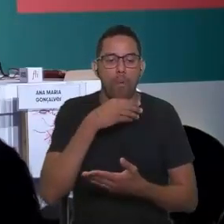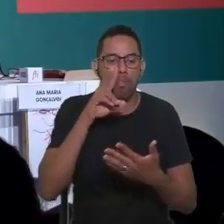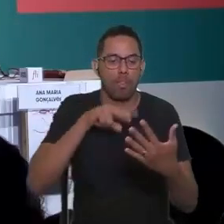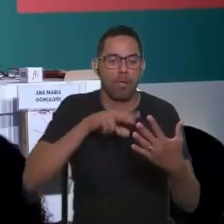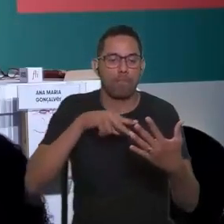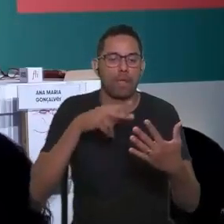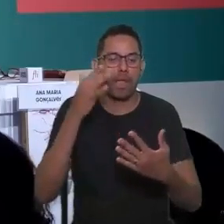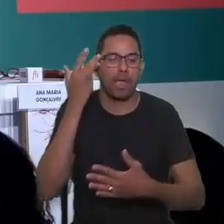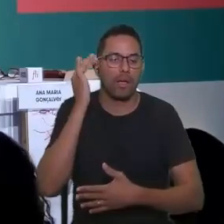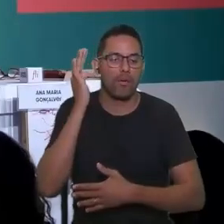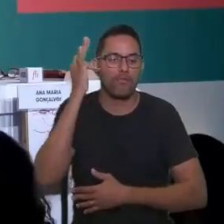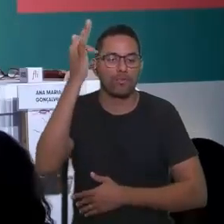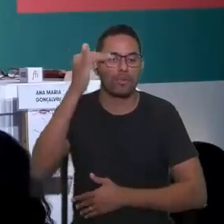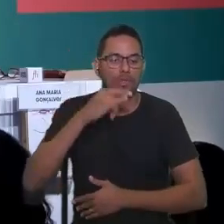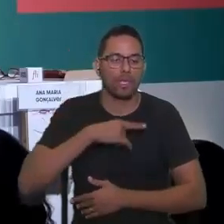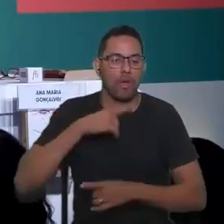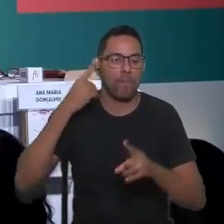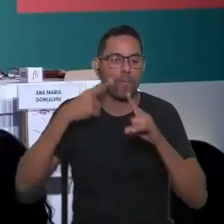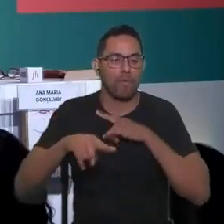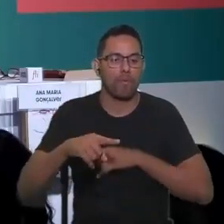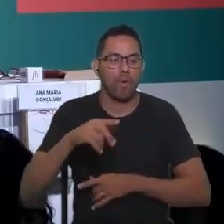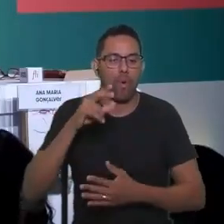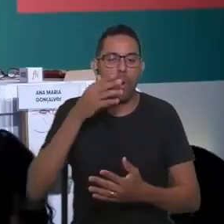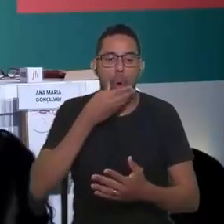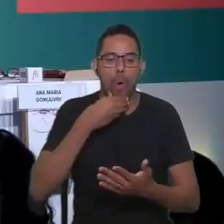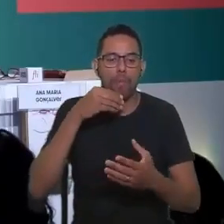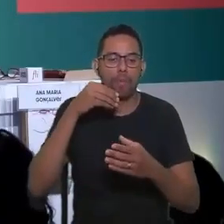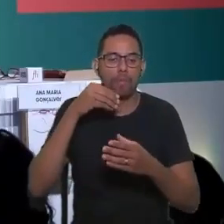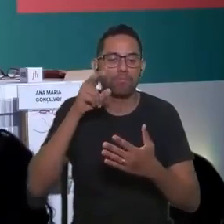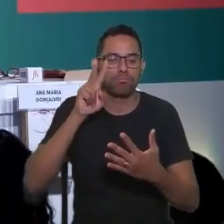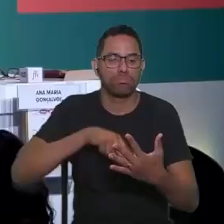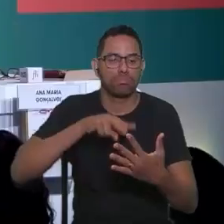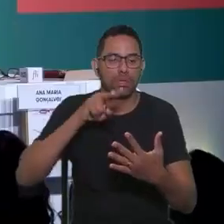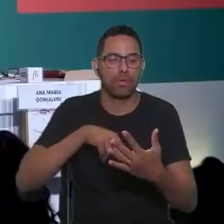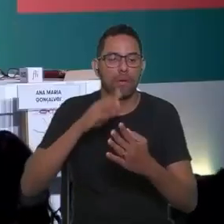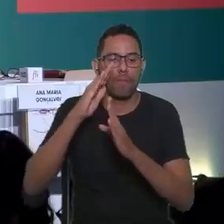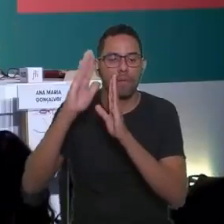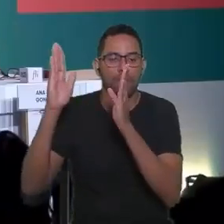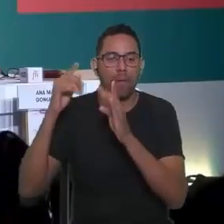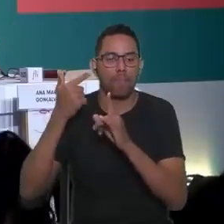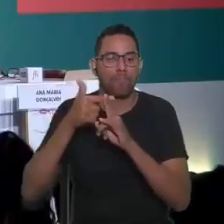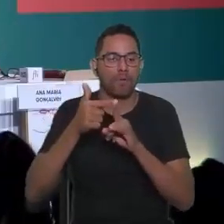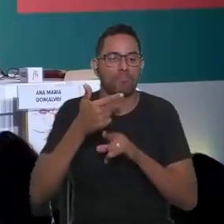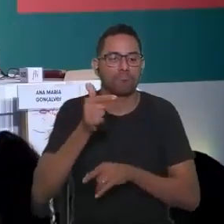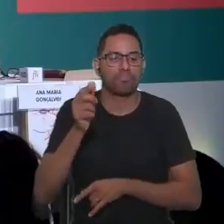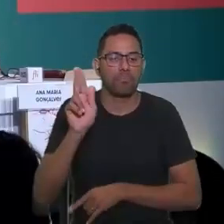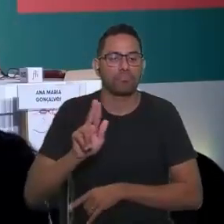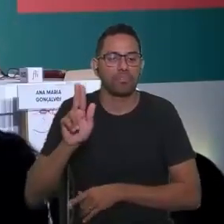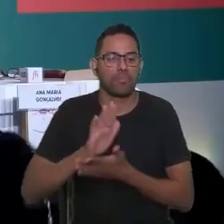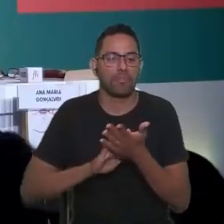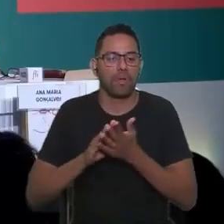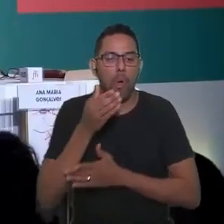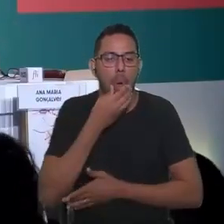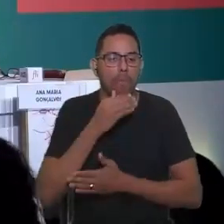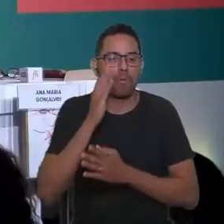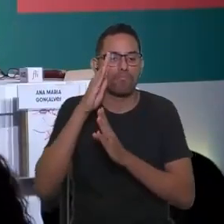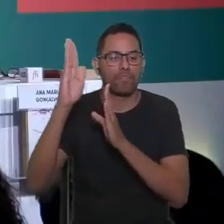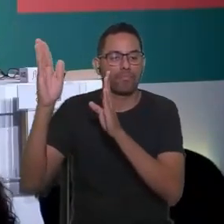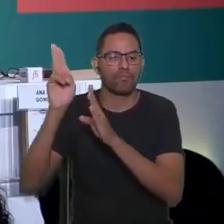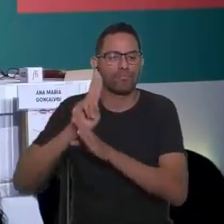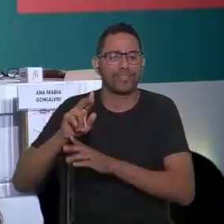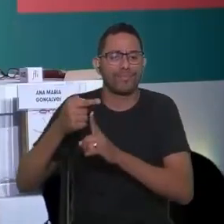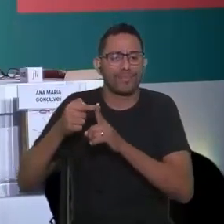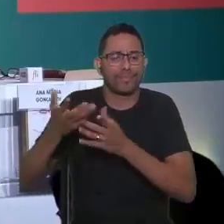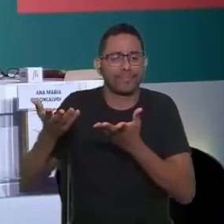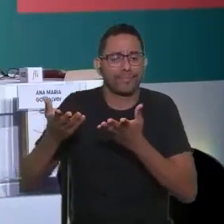acho que no futuro vai até ser proibido o homem entrar numa livraria, porque não tem utilidade um homem numa livraria, a